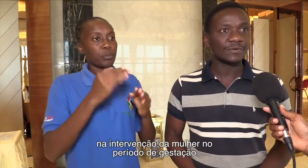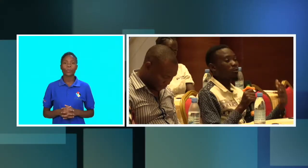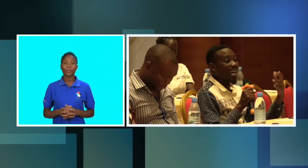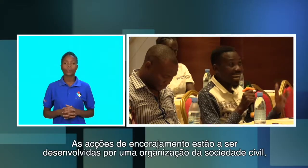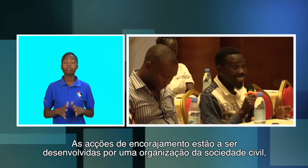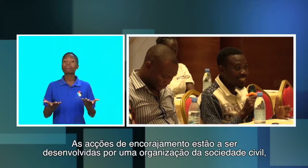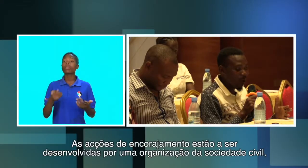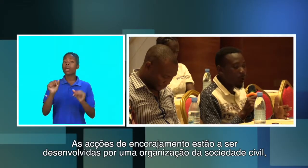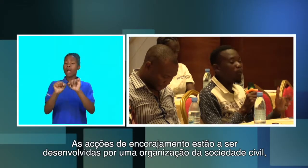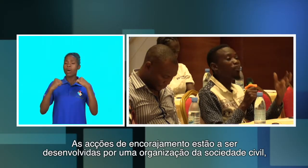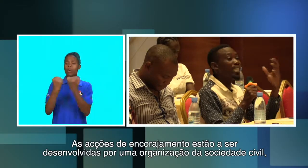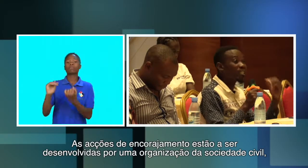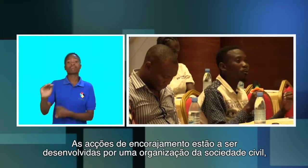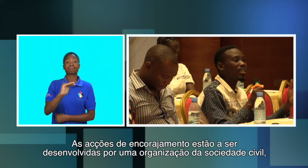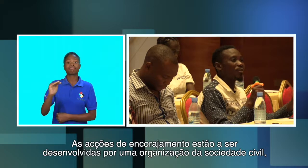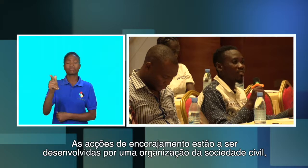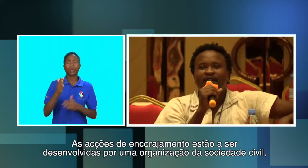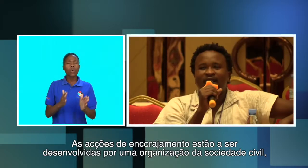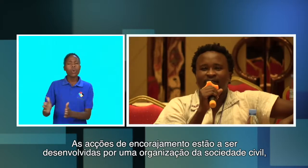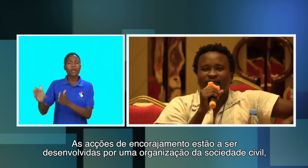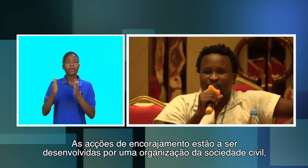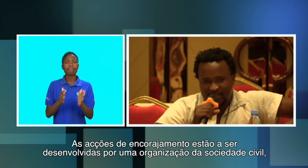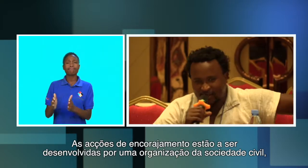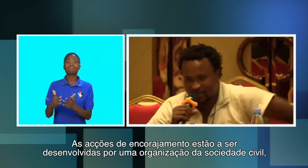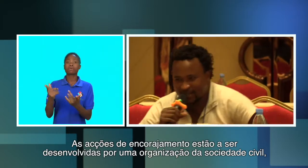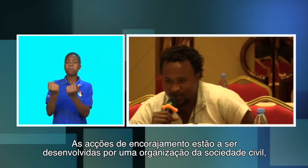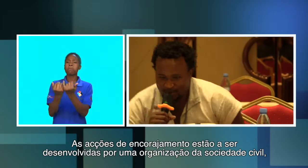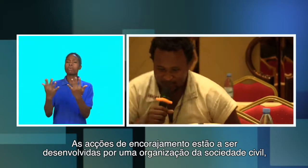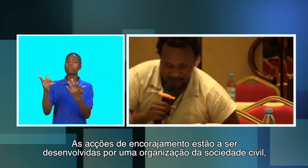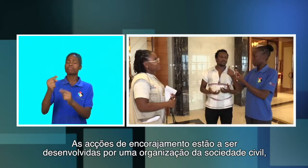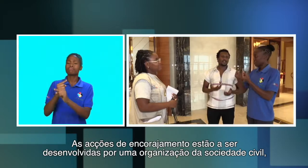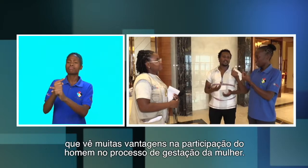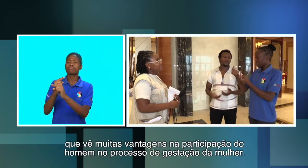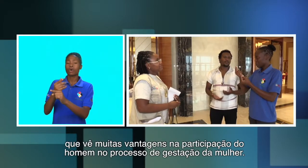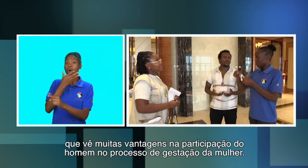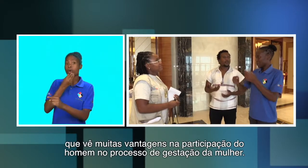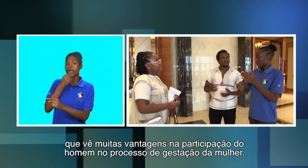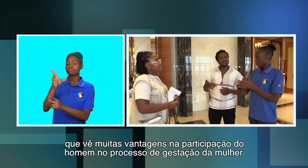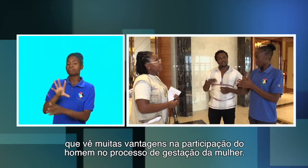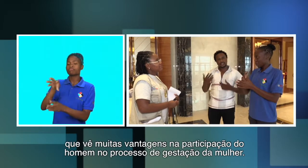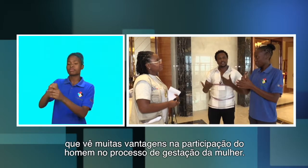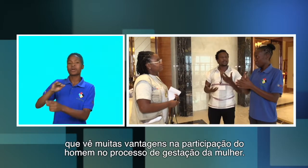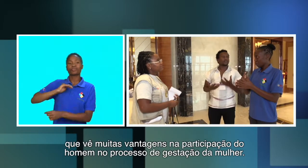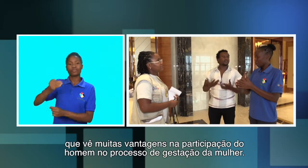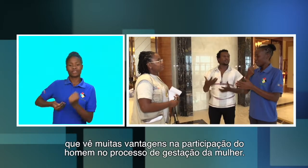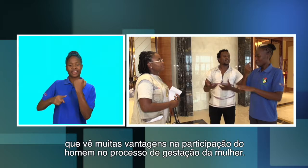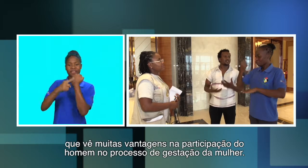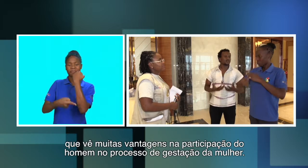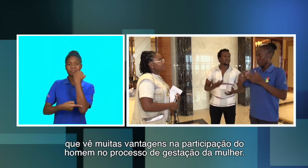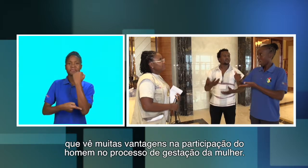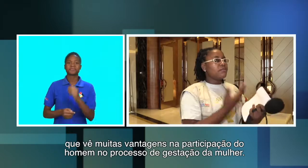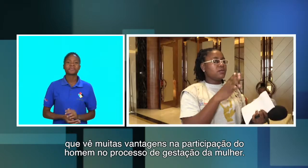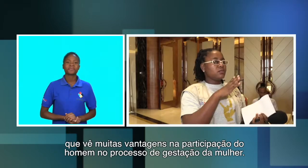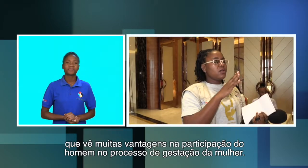gestação. As ações de encorajamento estão a ser desenvolvidas por uma organização da sociedade civil, que vê muitas vantagens na